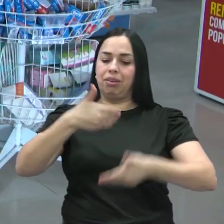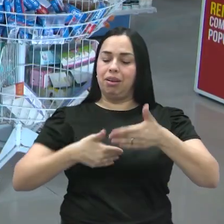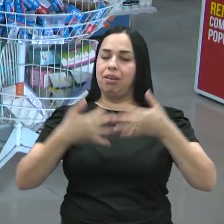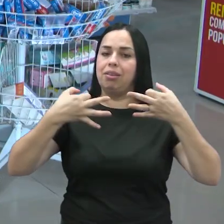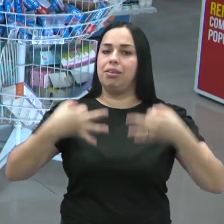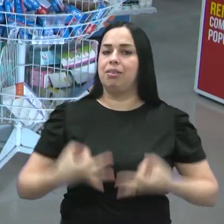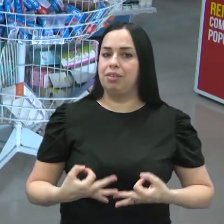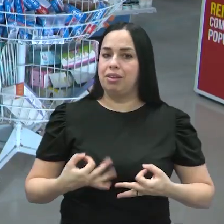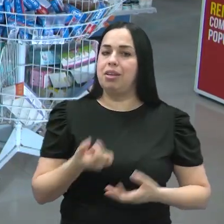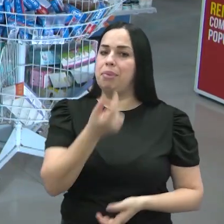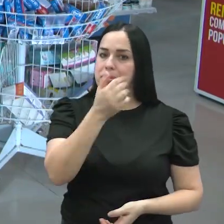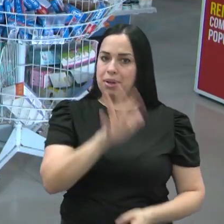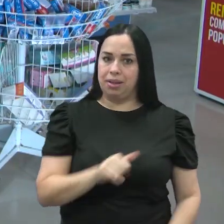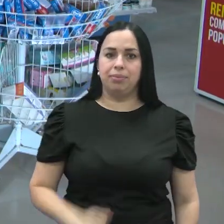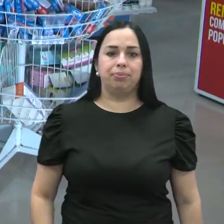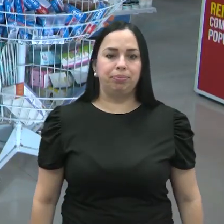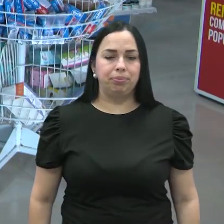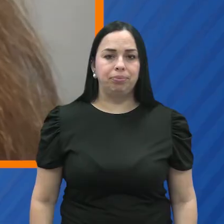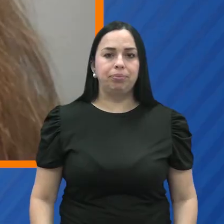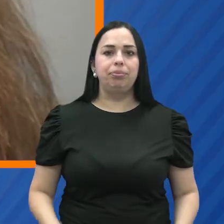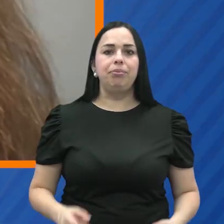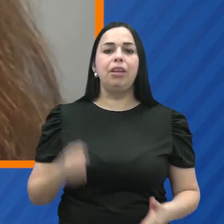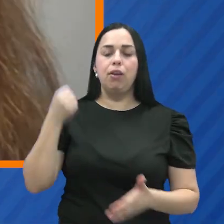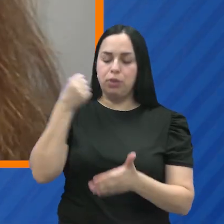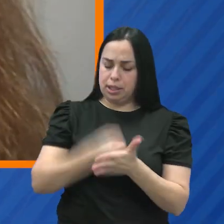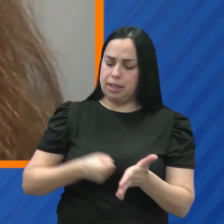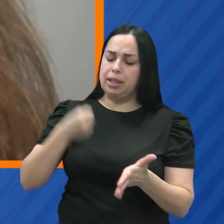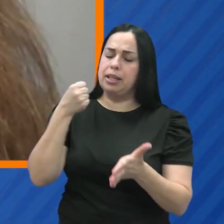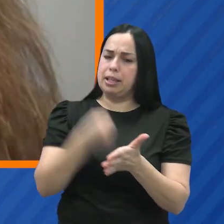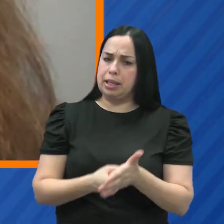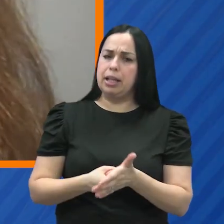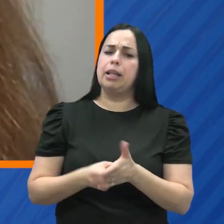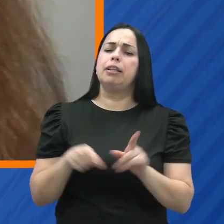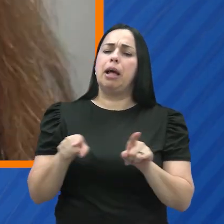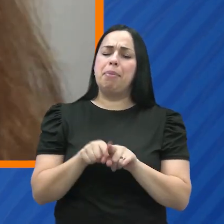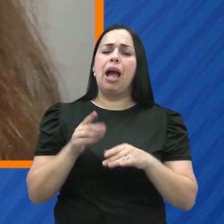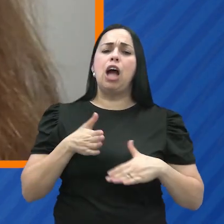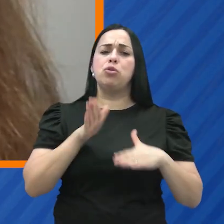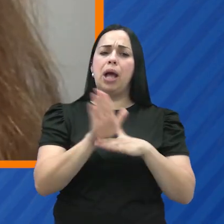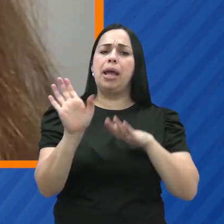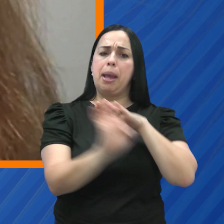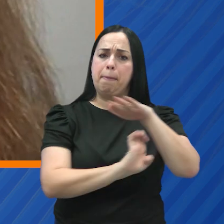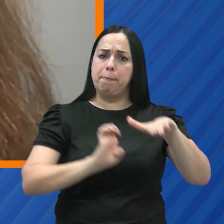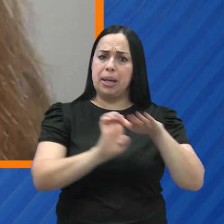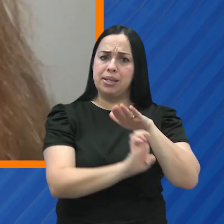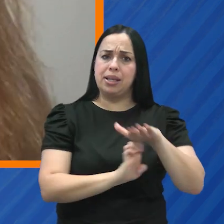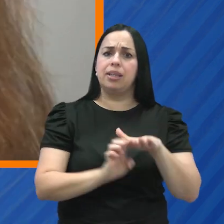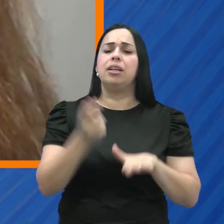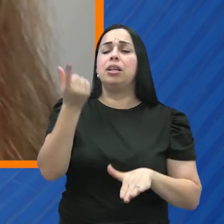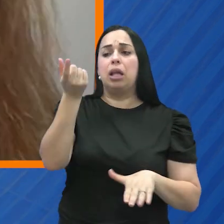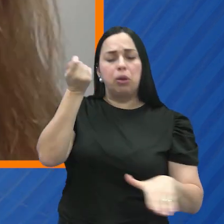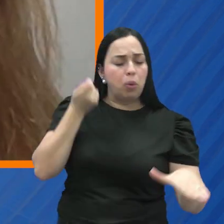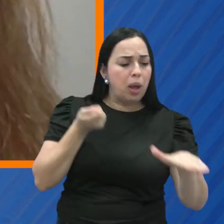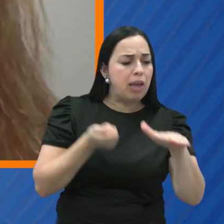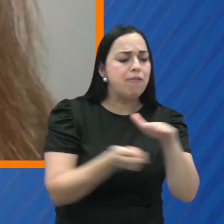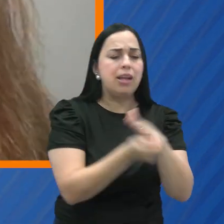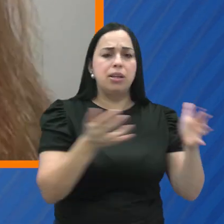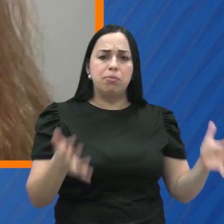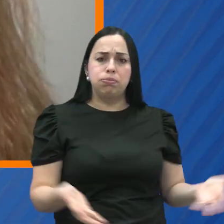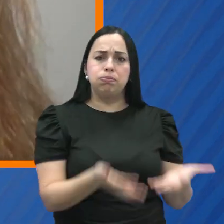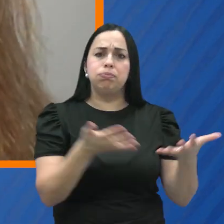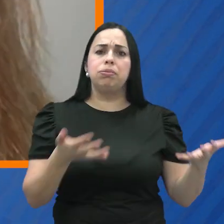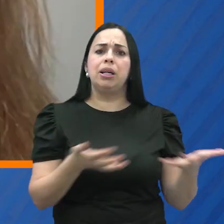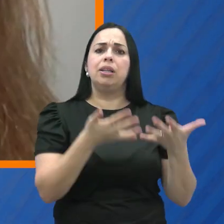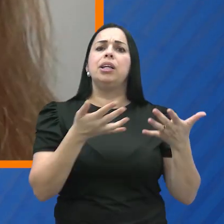ter um tratamento digno a preço baixo. Que continuar batalhando para fortalecer a nossa indústria de genéricos, com financiamento à